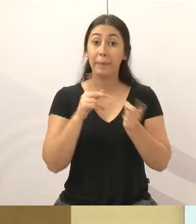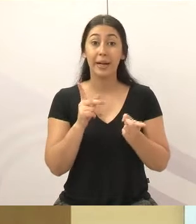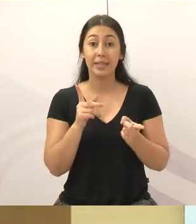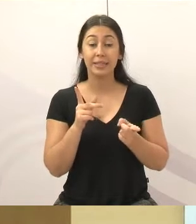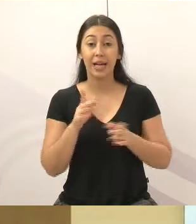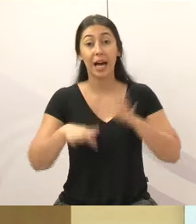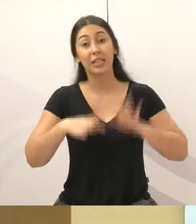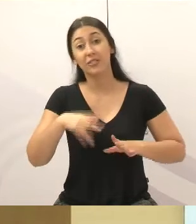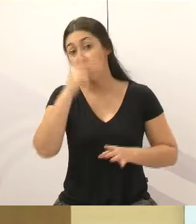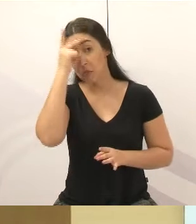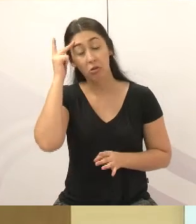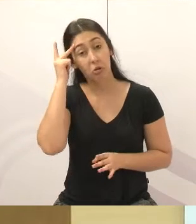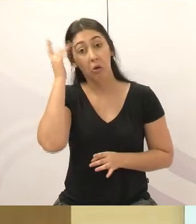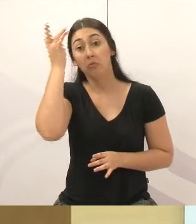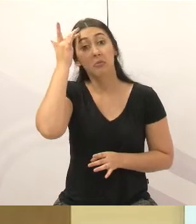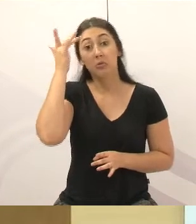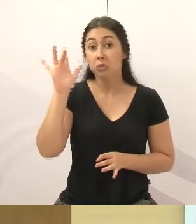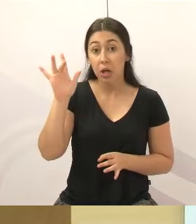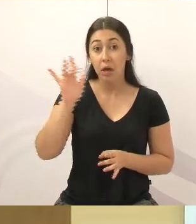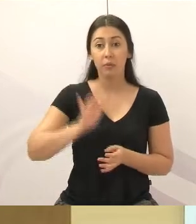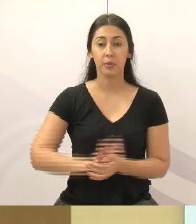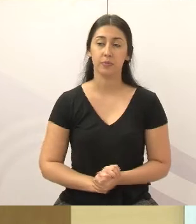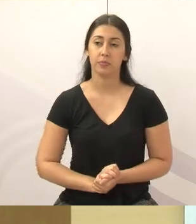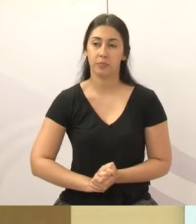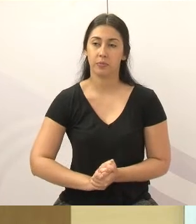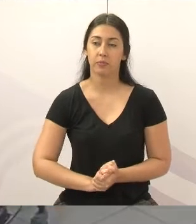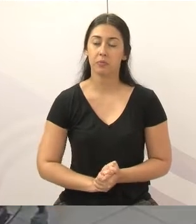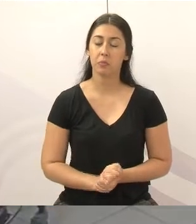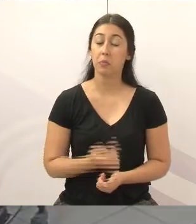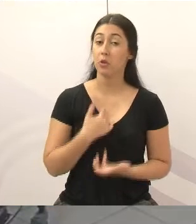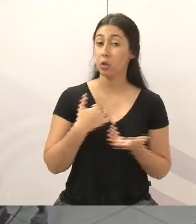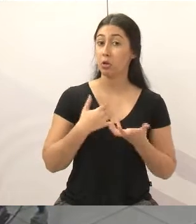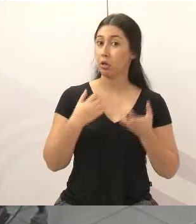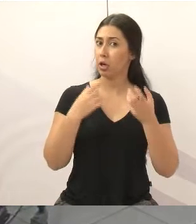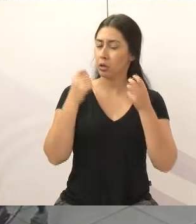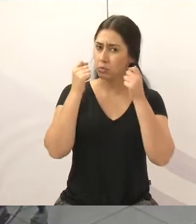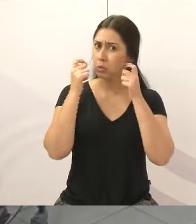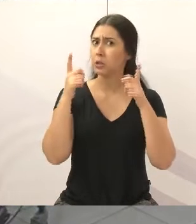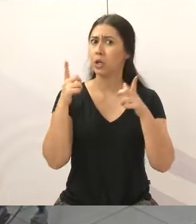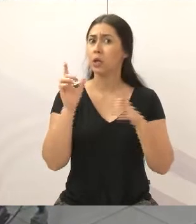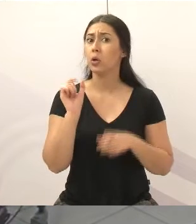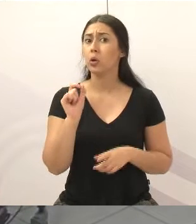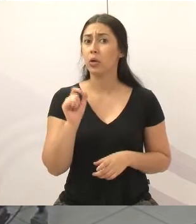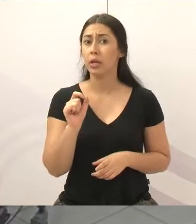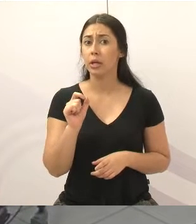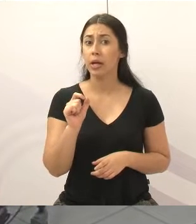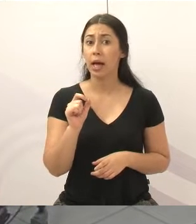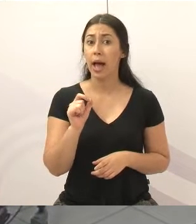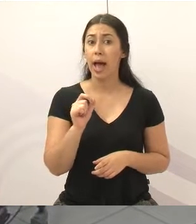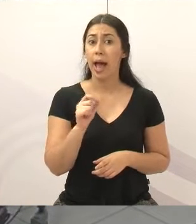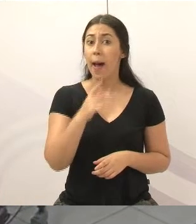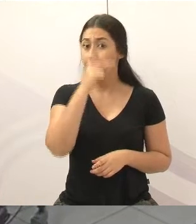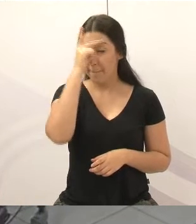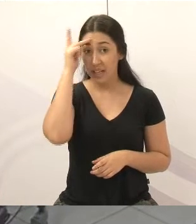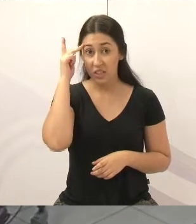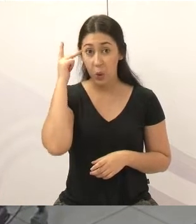tem acesso, infelizmente, né? Quer falar alguma coisa, Rodrigo? Não, só para deixar bem claro que não é obrigatoriedade do usuário